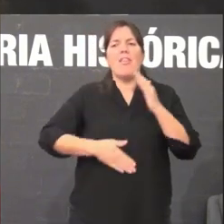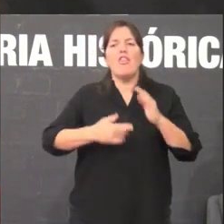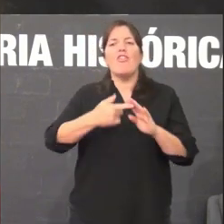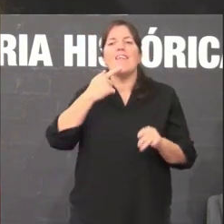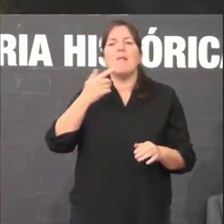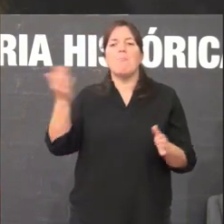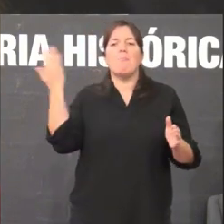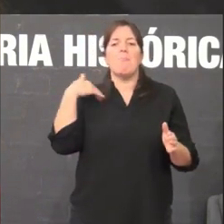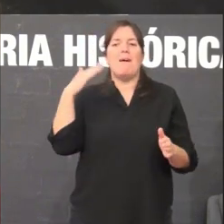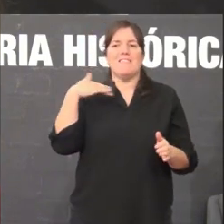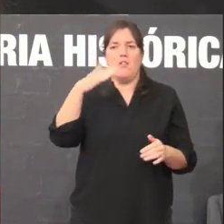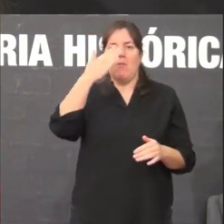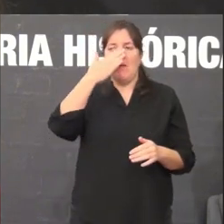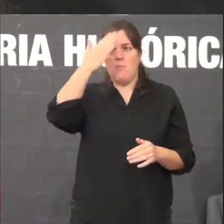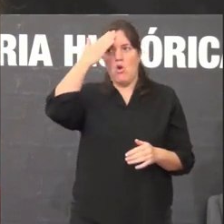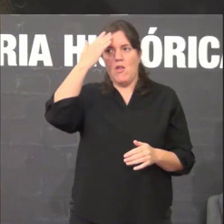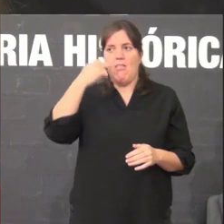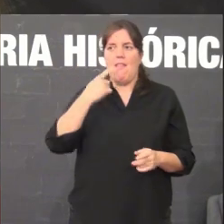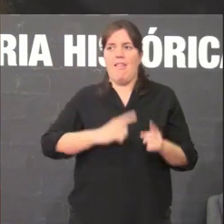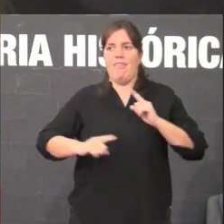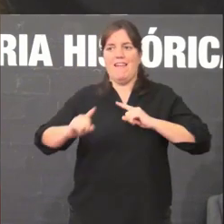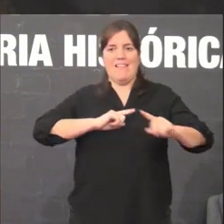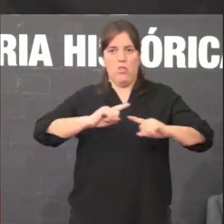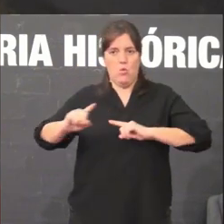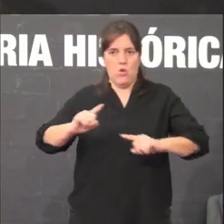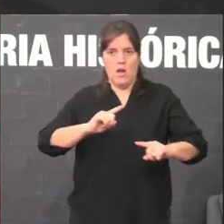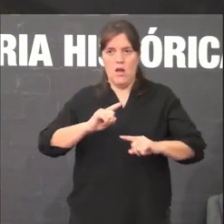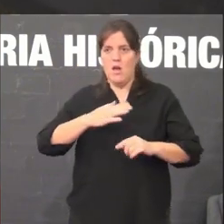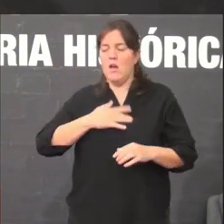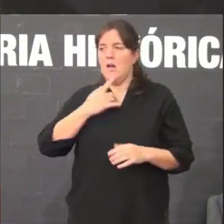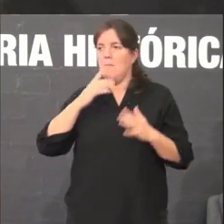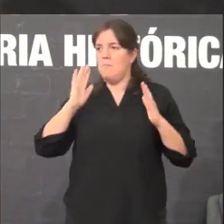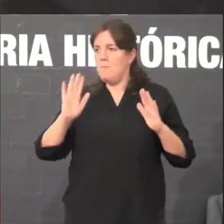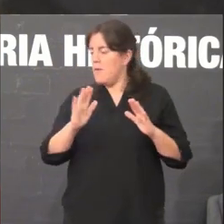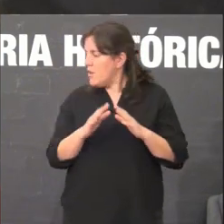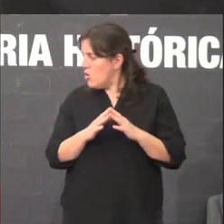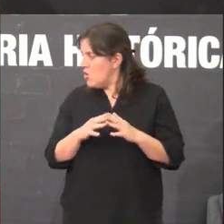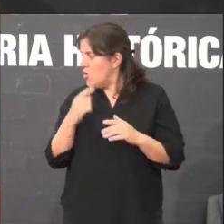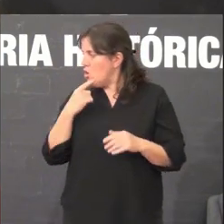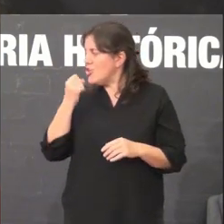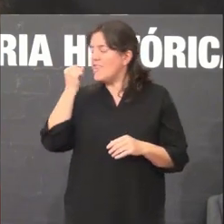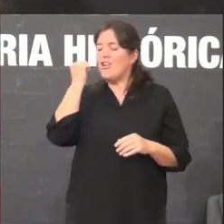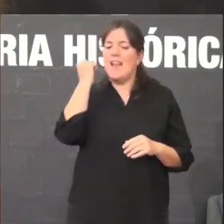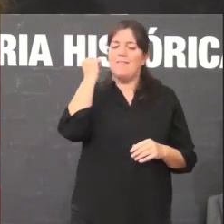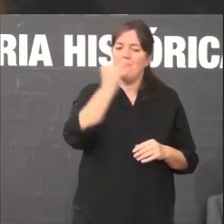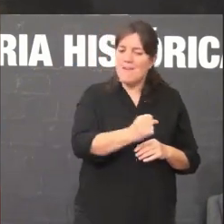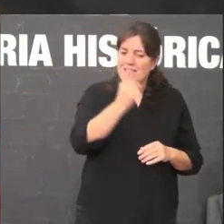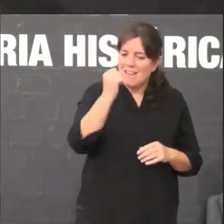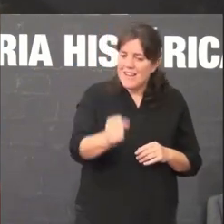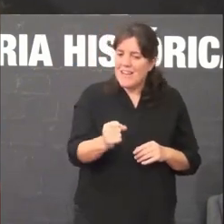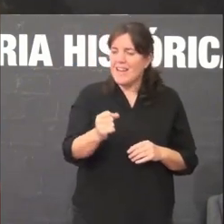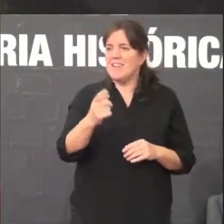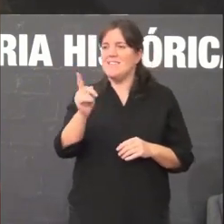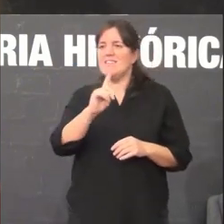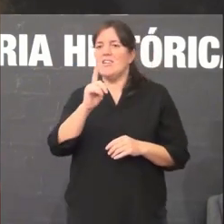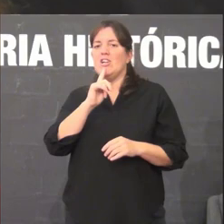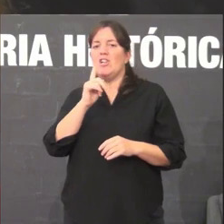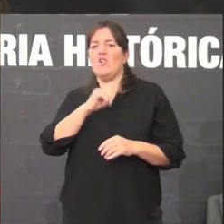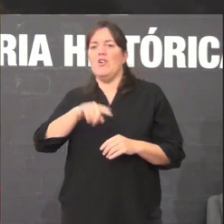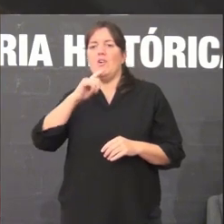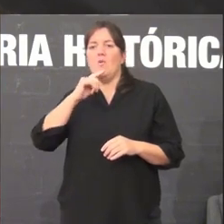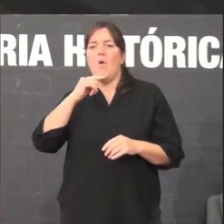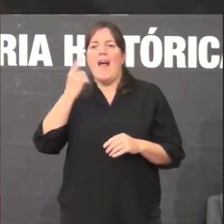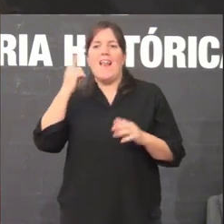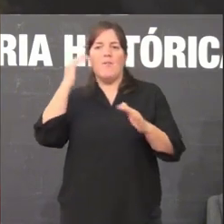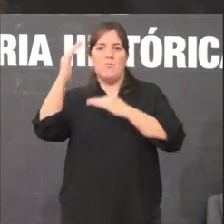a memória da ditadura. No entanto, rapidamente, e em nome lá está, da democracia, da